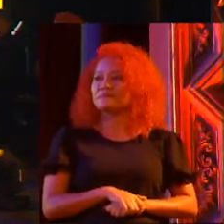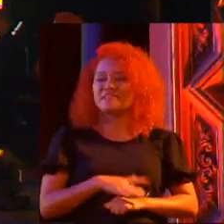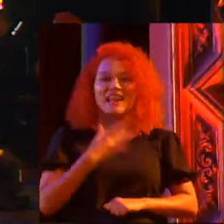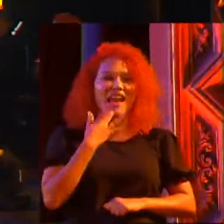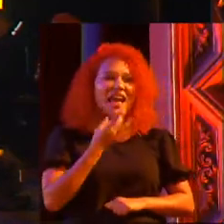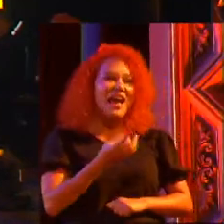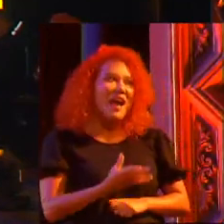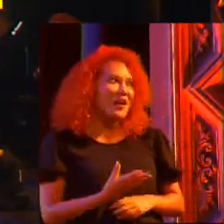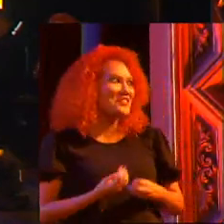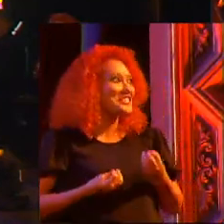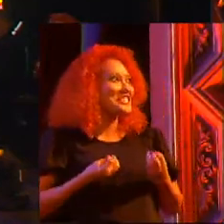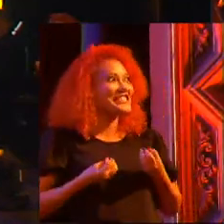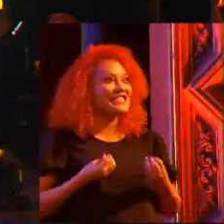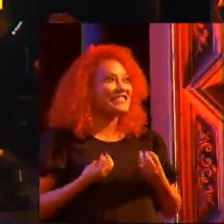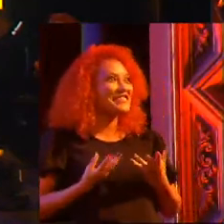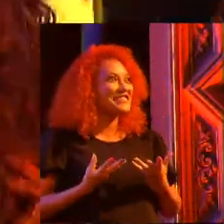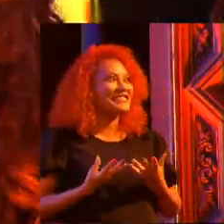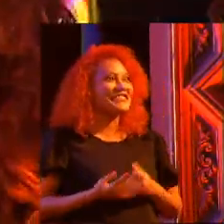Como assim?